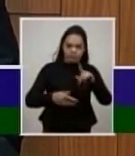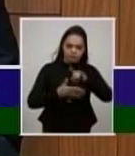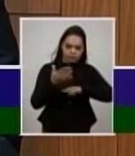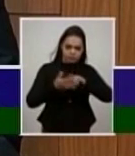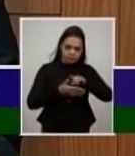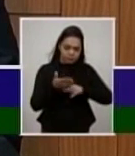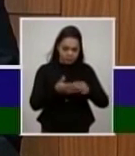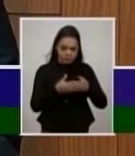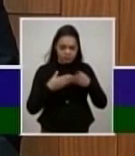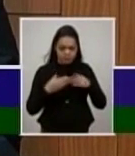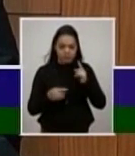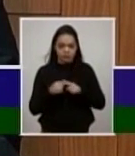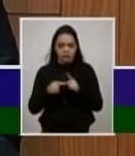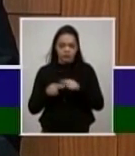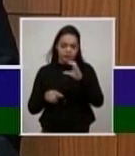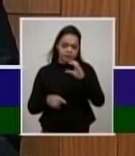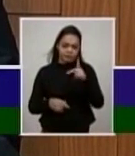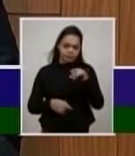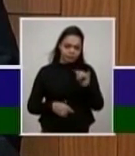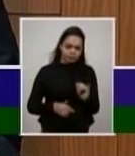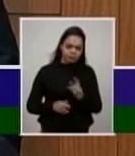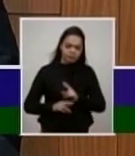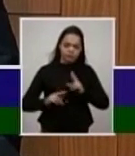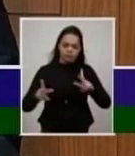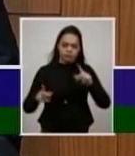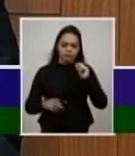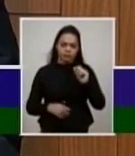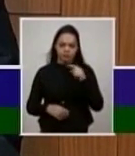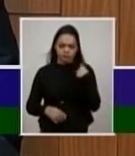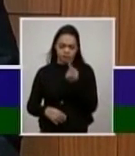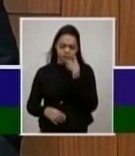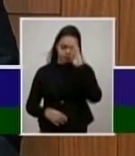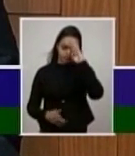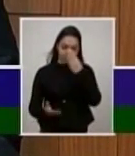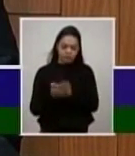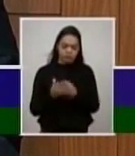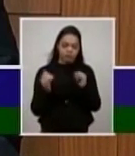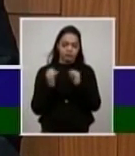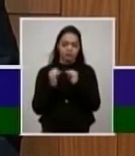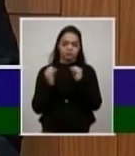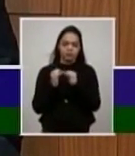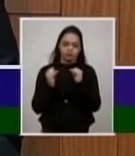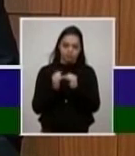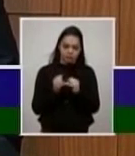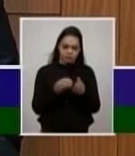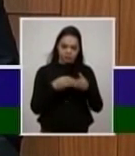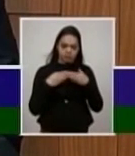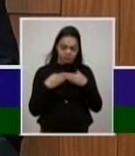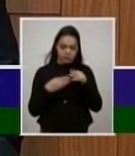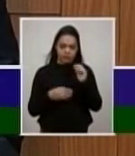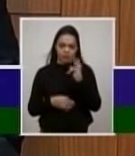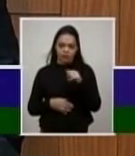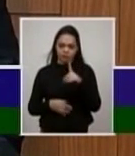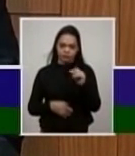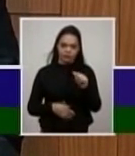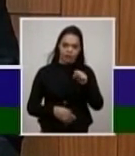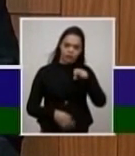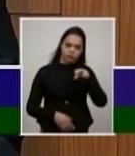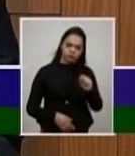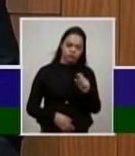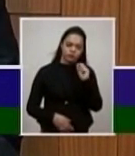a CPI, ao contrário do que nos faz crer a entidade impetrante, que é a Fundasus,